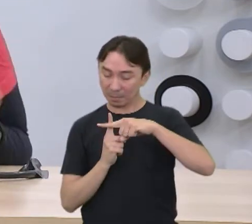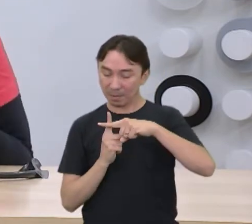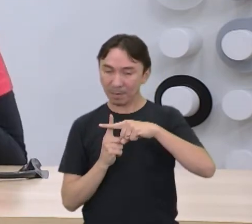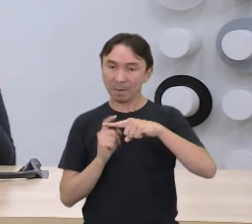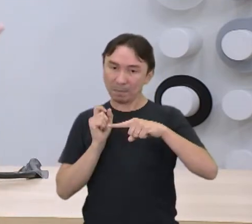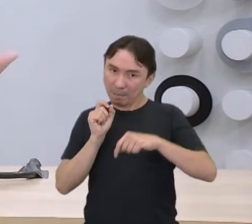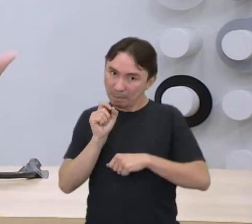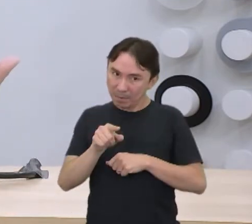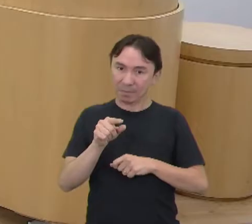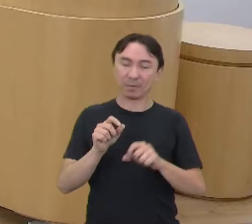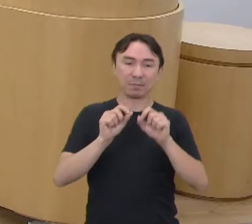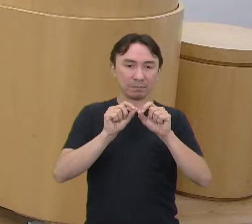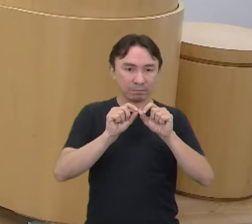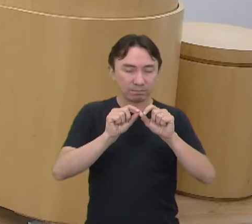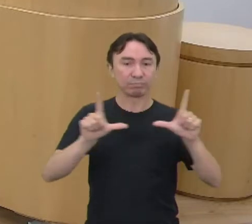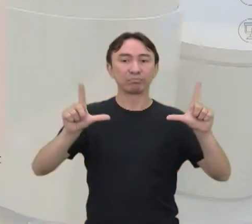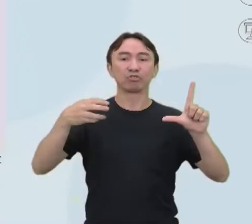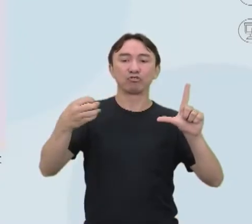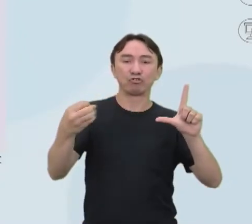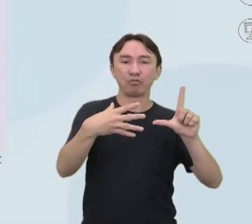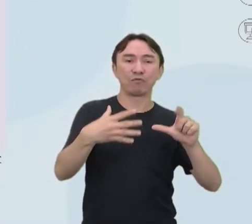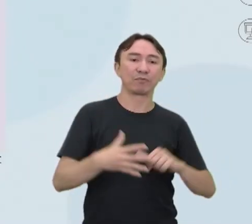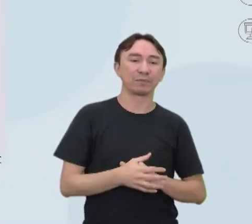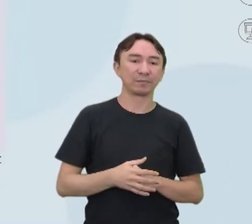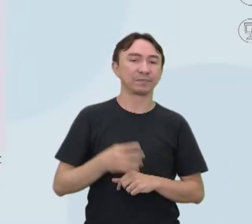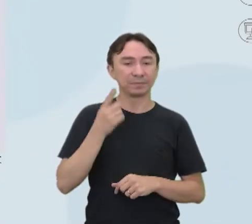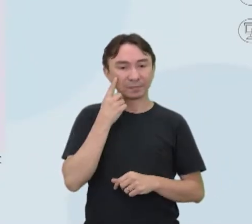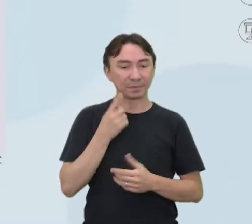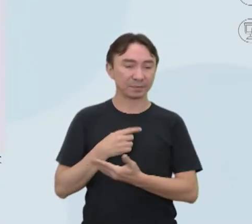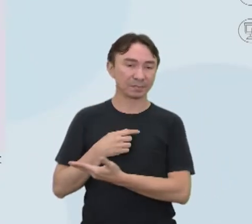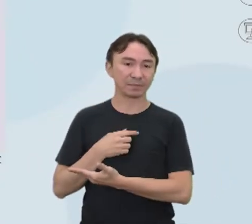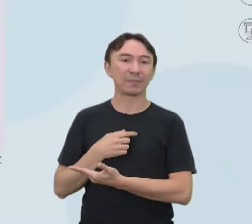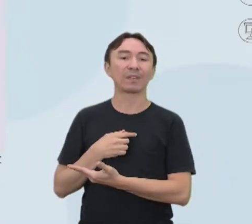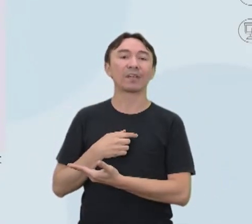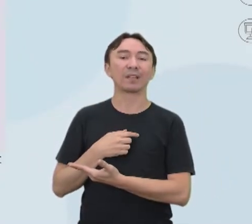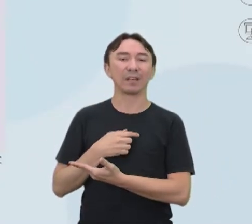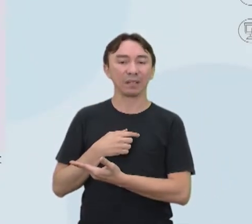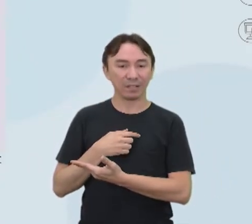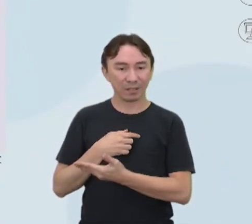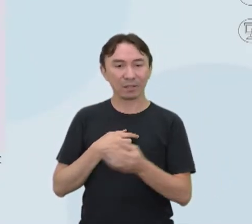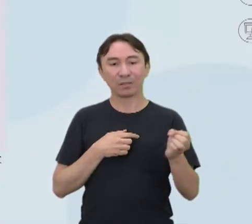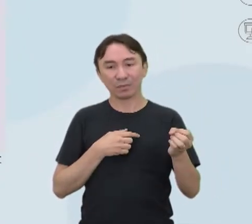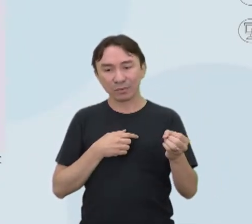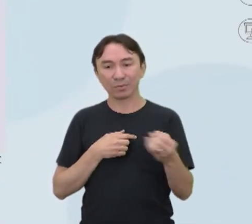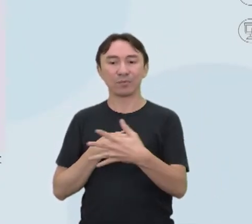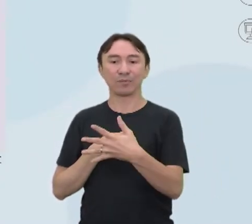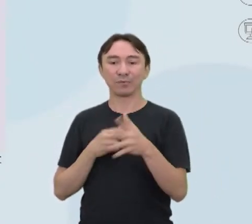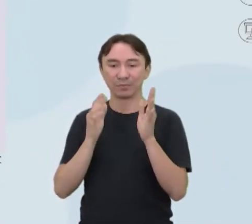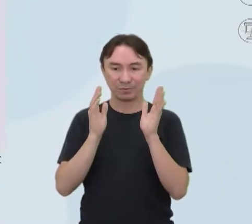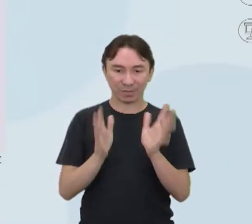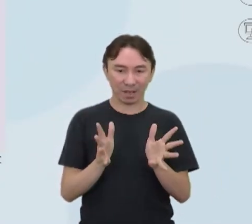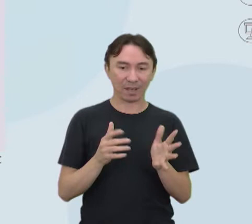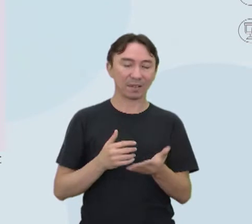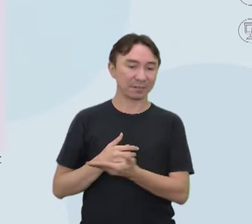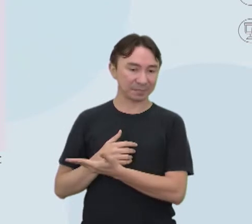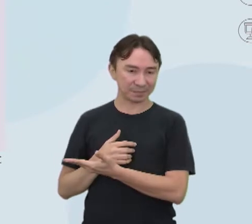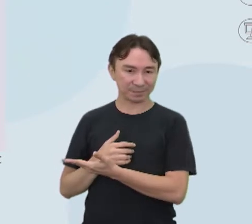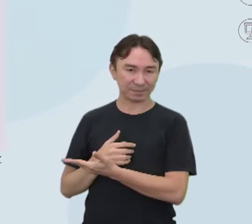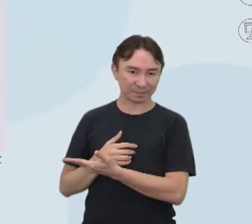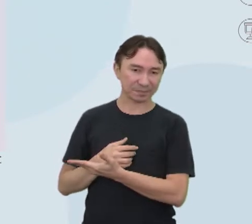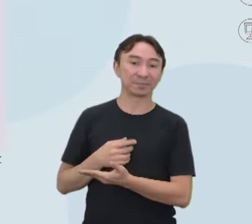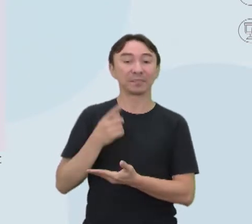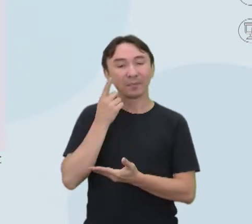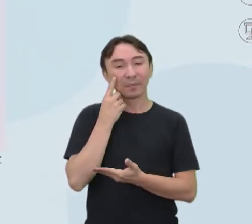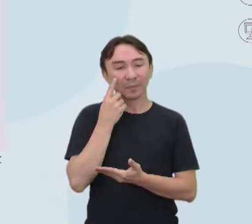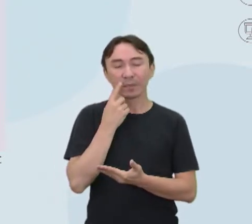abrir. Vai abrir. E vai Vamos- abrir um novo. Vamos mostrar? Vamos. Olha lá, abriu então. Pode colocar. Ah, já apareceu, ó. Olha, O que a ó, gente vai ver, então? vamos observar tudo que tem aí?